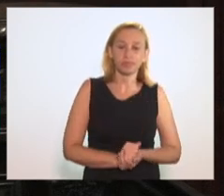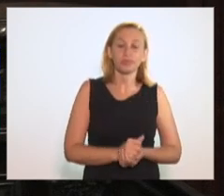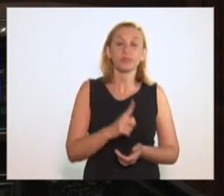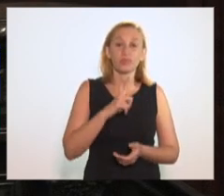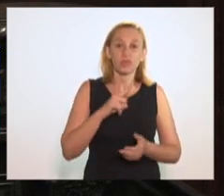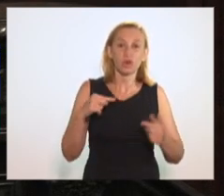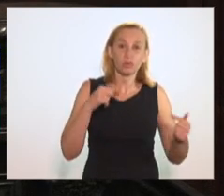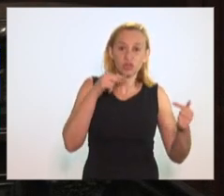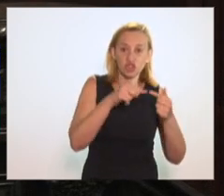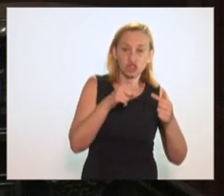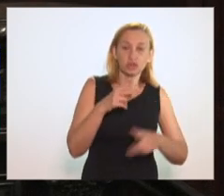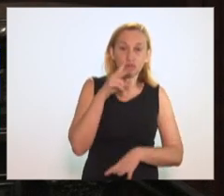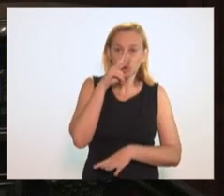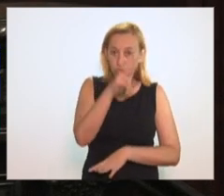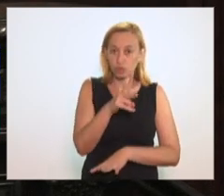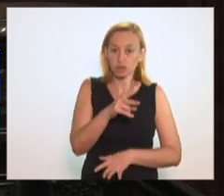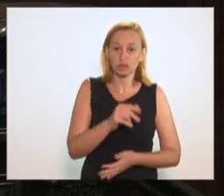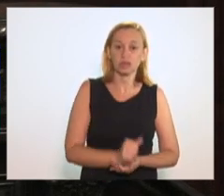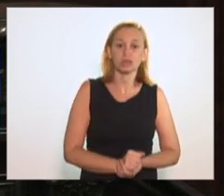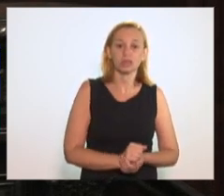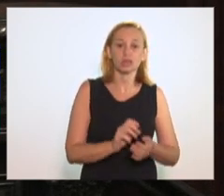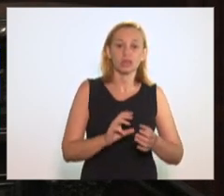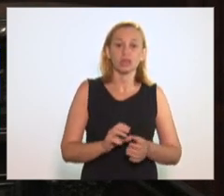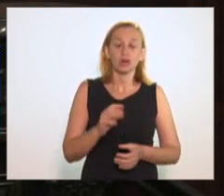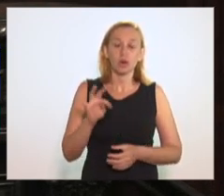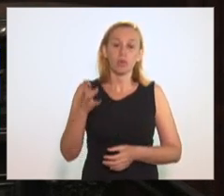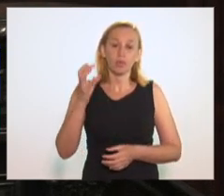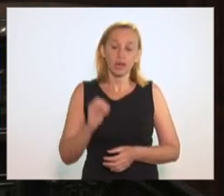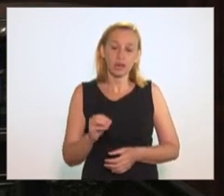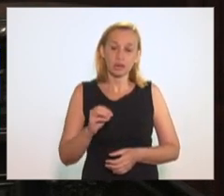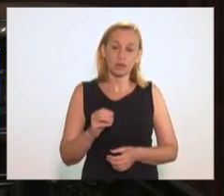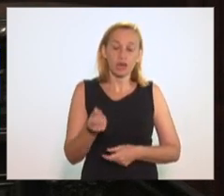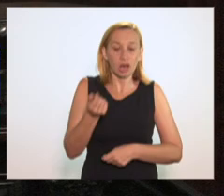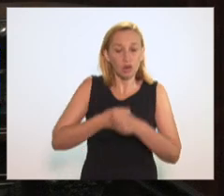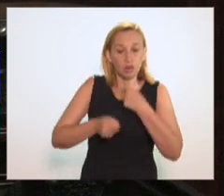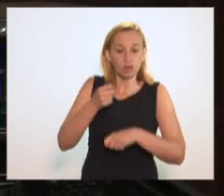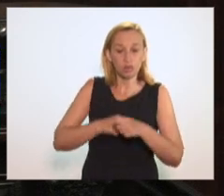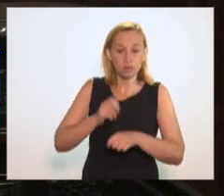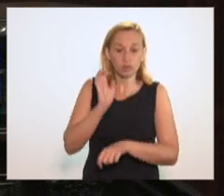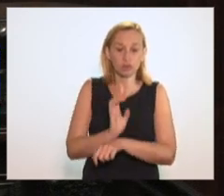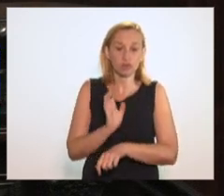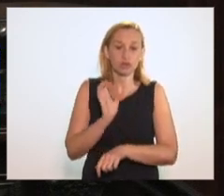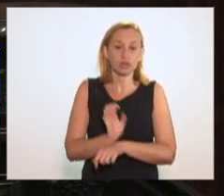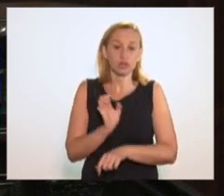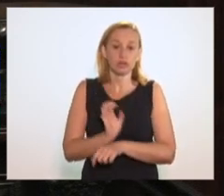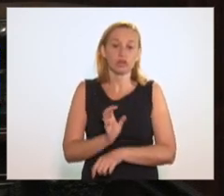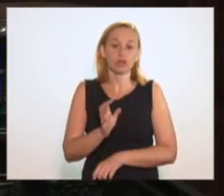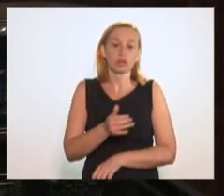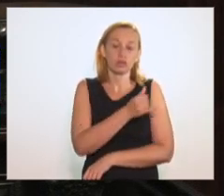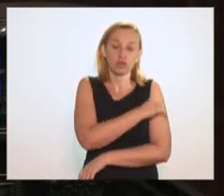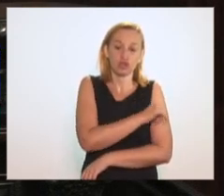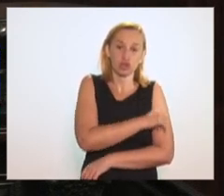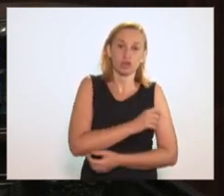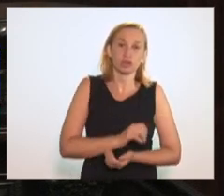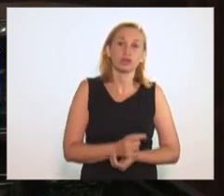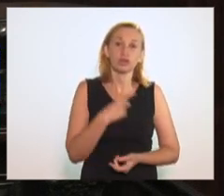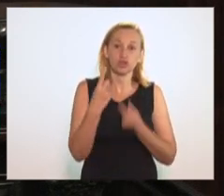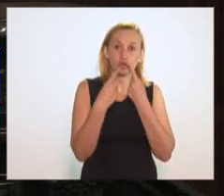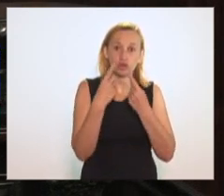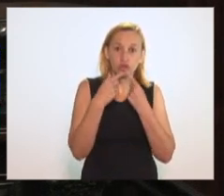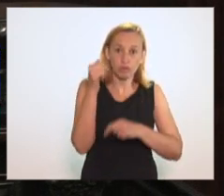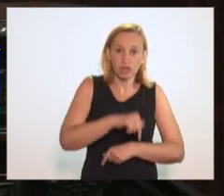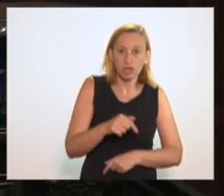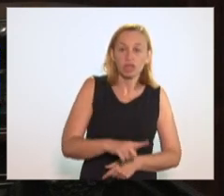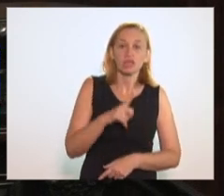objetivo fortalecer o complexo econômico e industrial da saúde no Rio de Janeiro. A gente vive discutindo aqui que